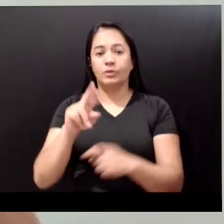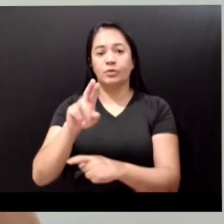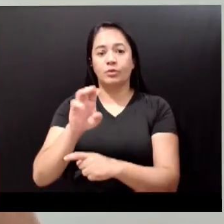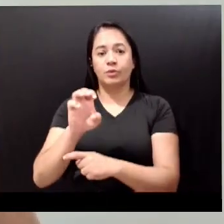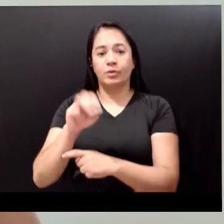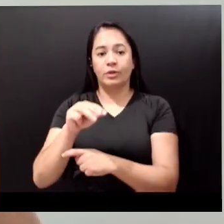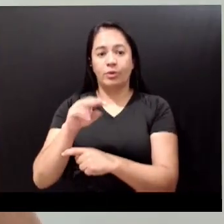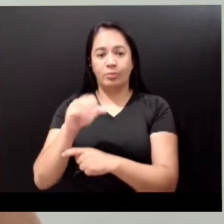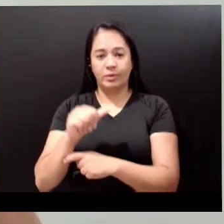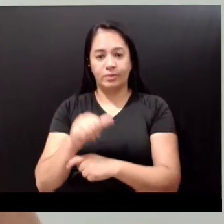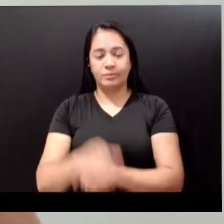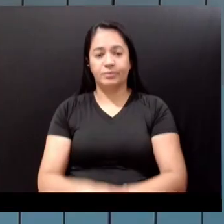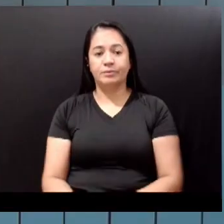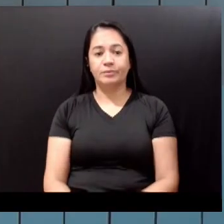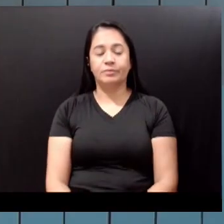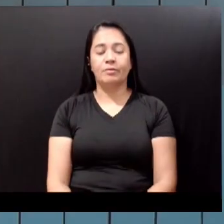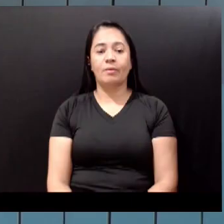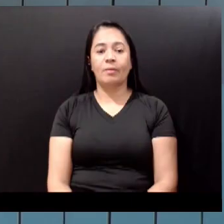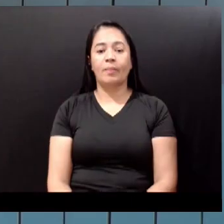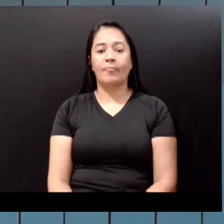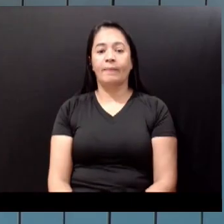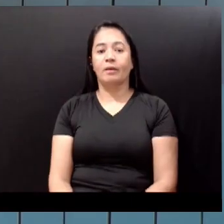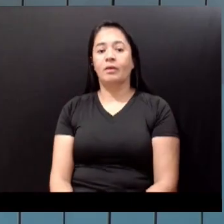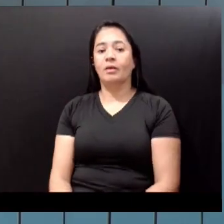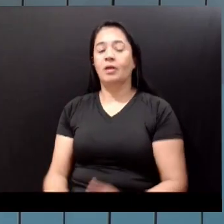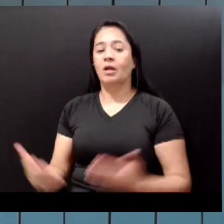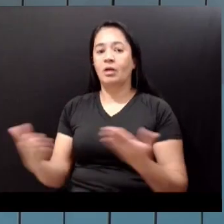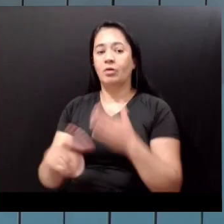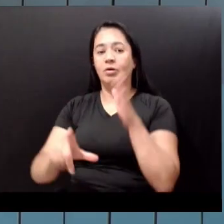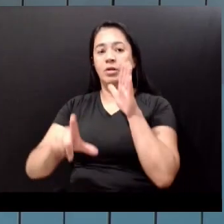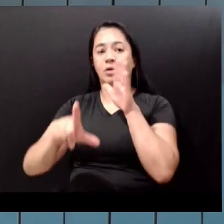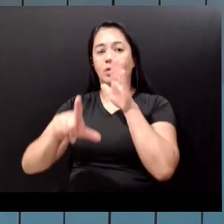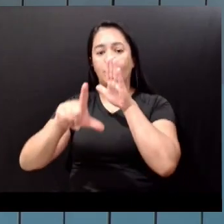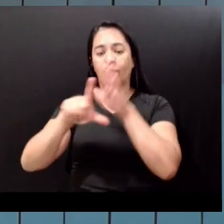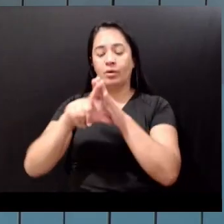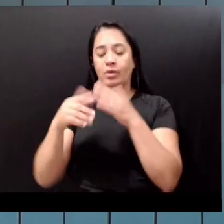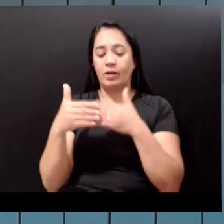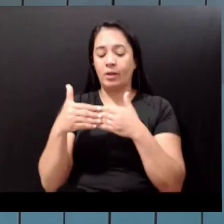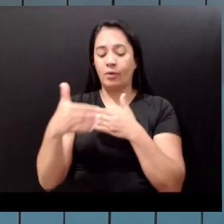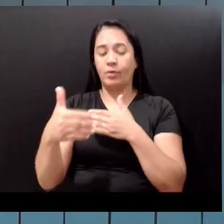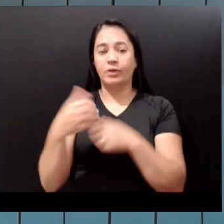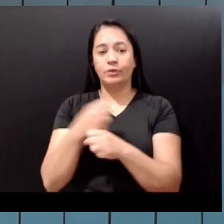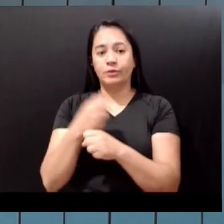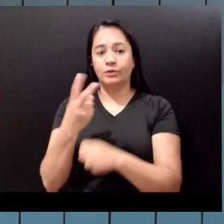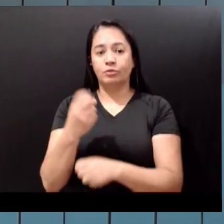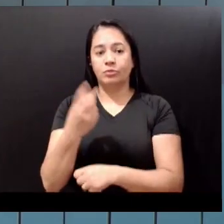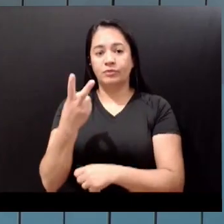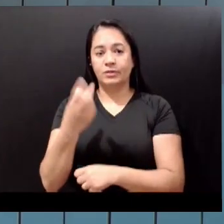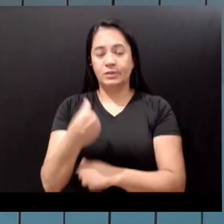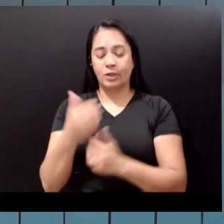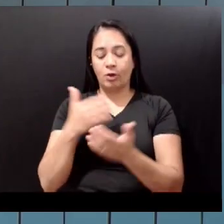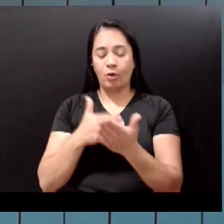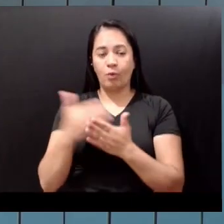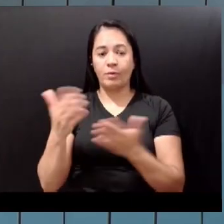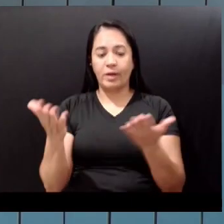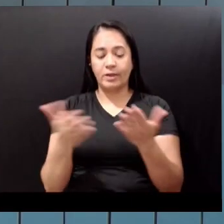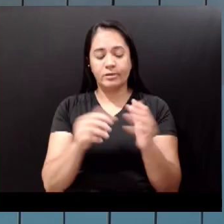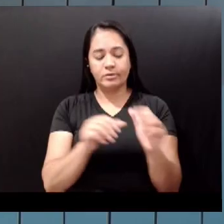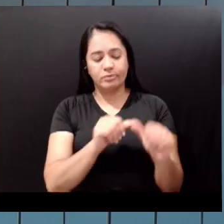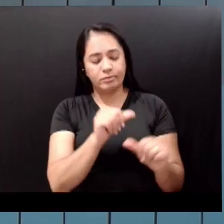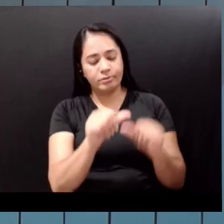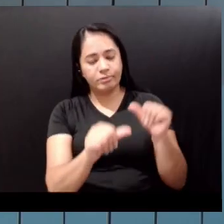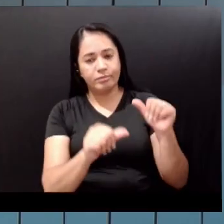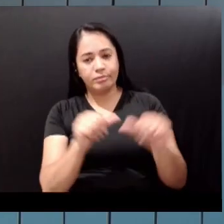o reumatologista. Agora, doutora, com essa lei, né, que vai, a partir do ano que vem, já entrar em vigor,